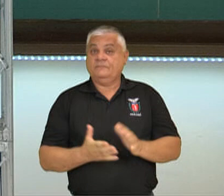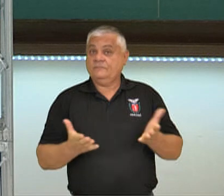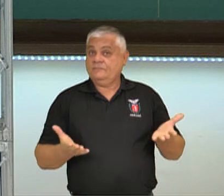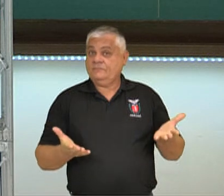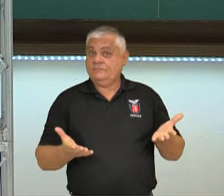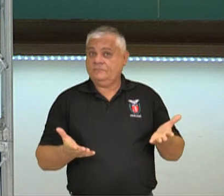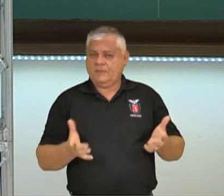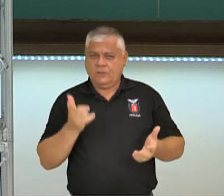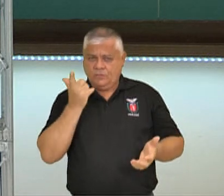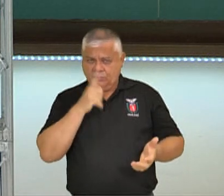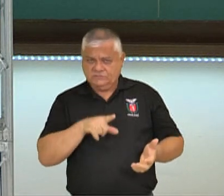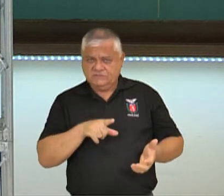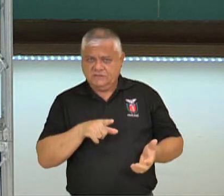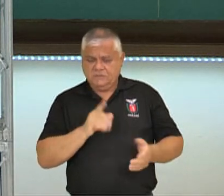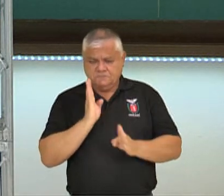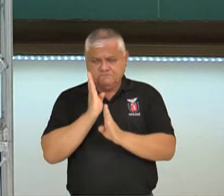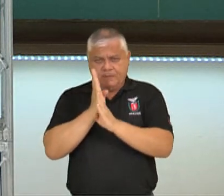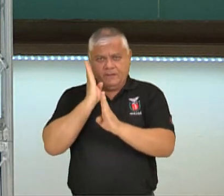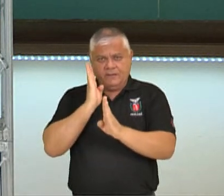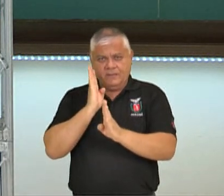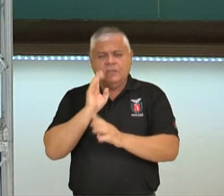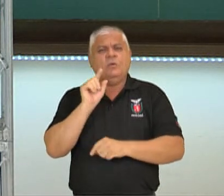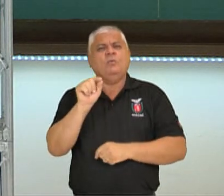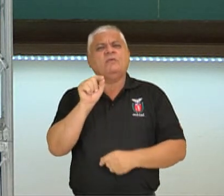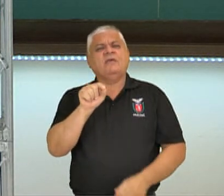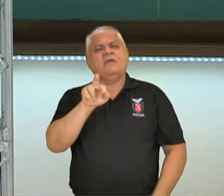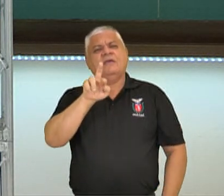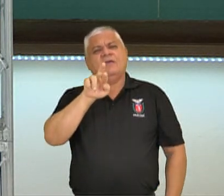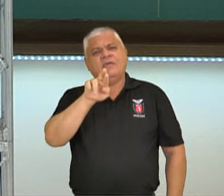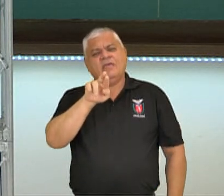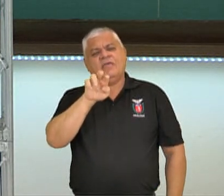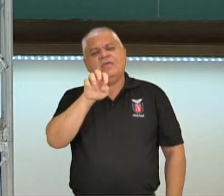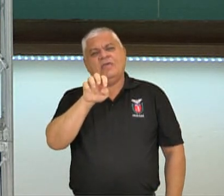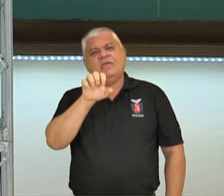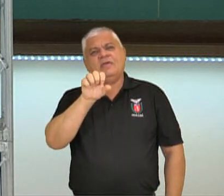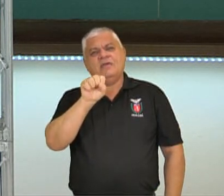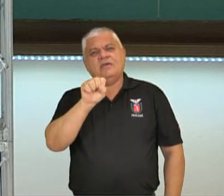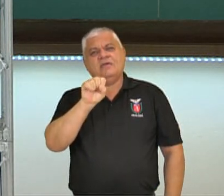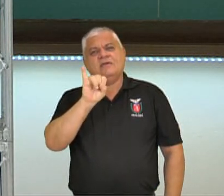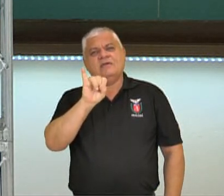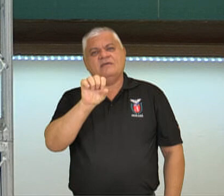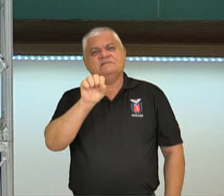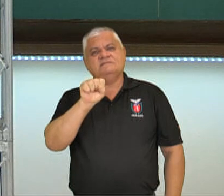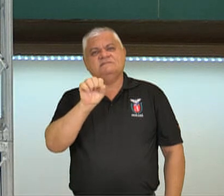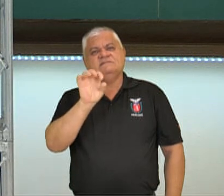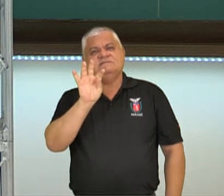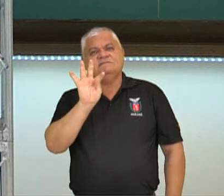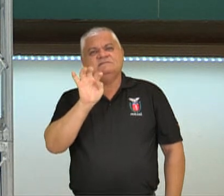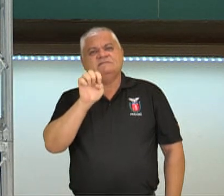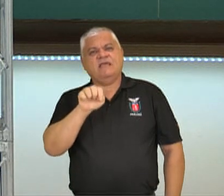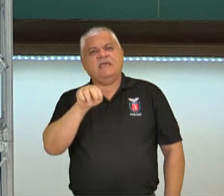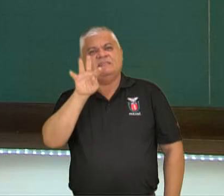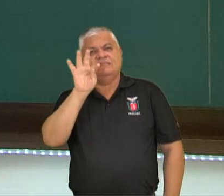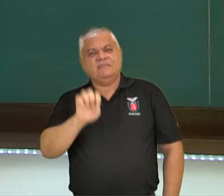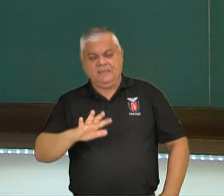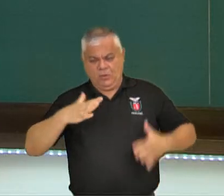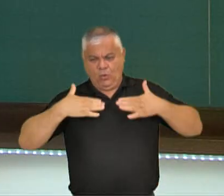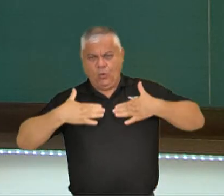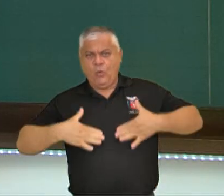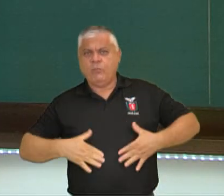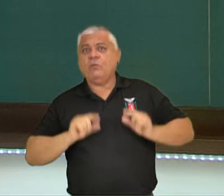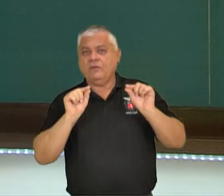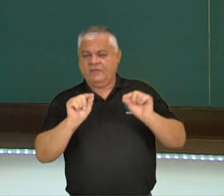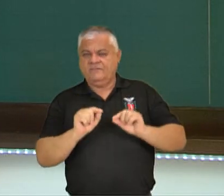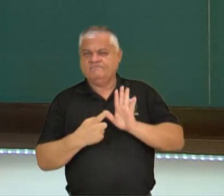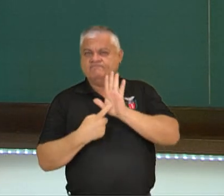então, você conseguiu aí identificar o que é um corpo resistente? Então eu vou colocar aqui um